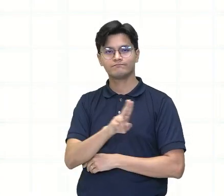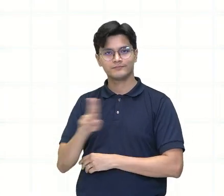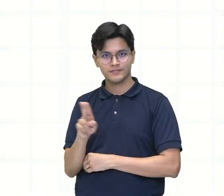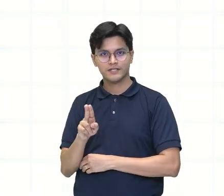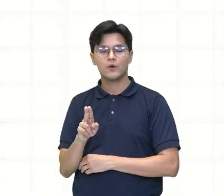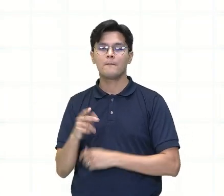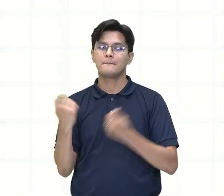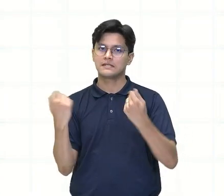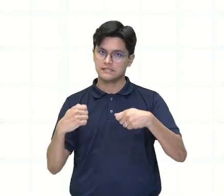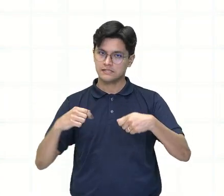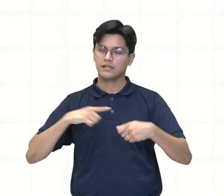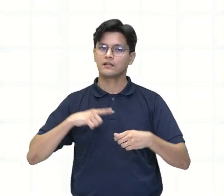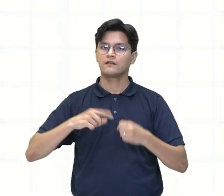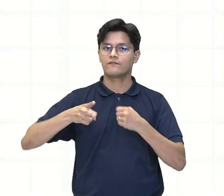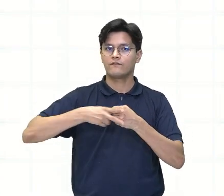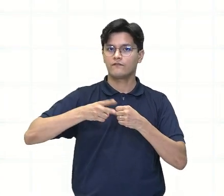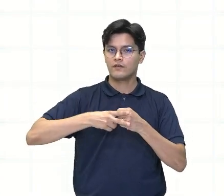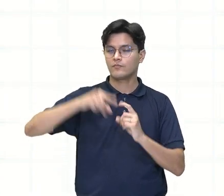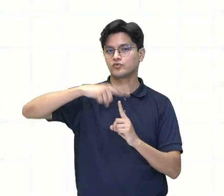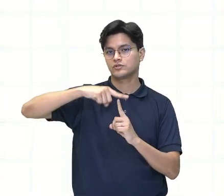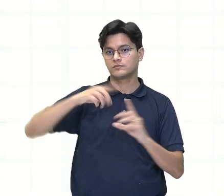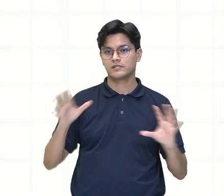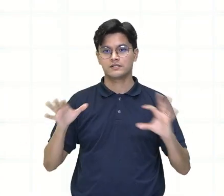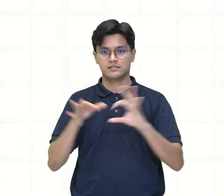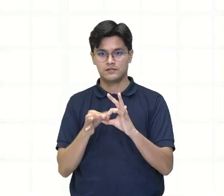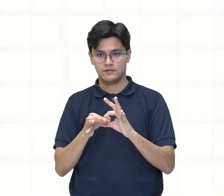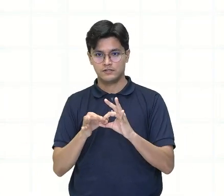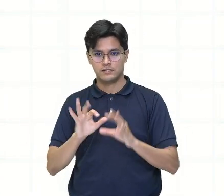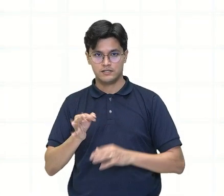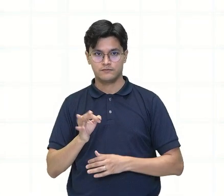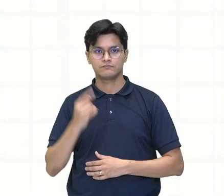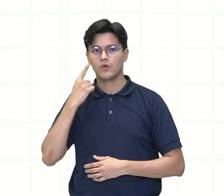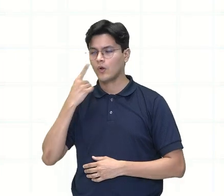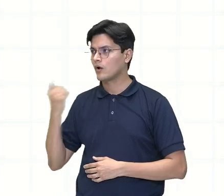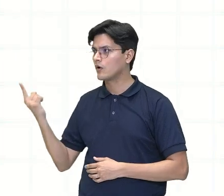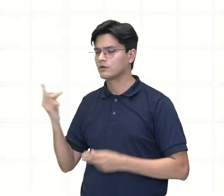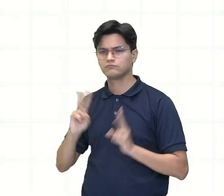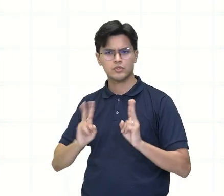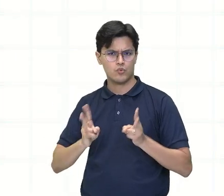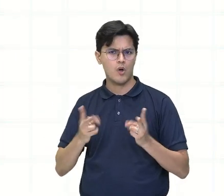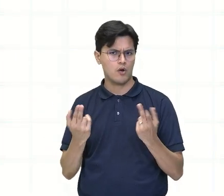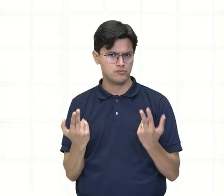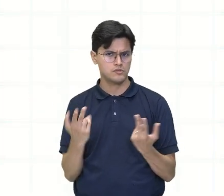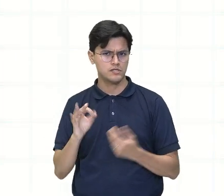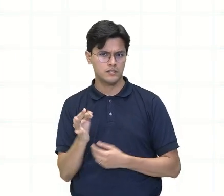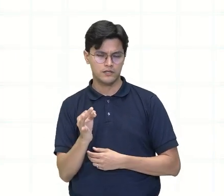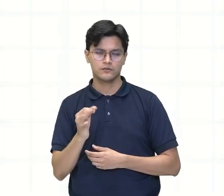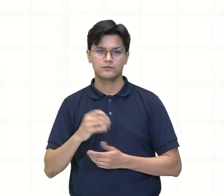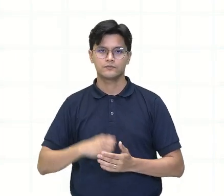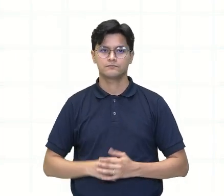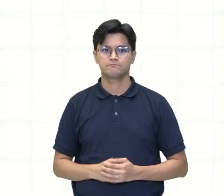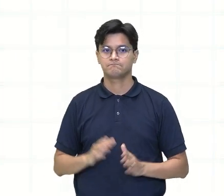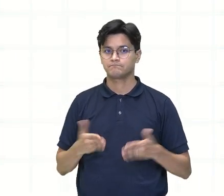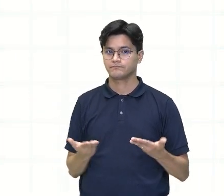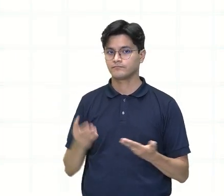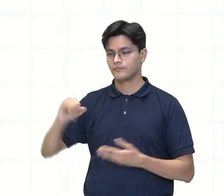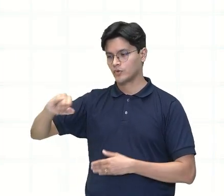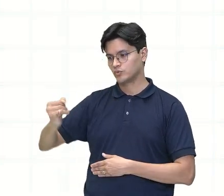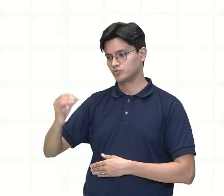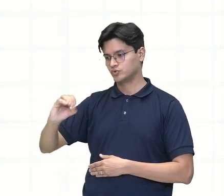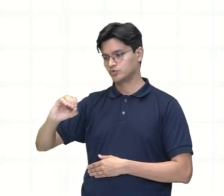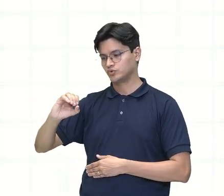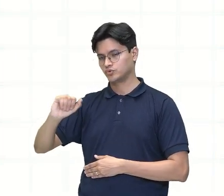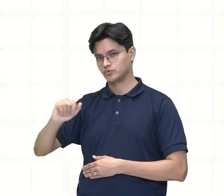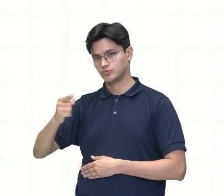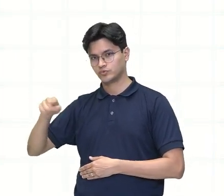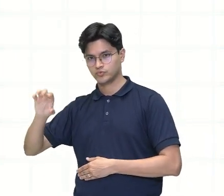coisa. Porque eu observei esse exemplo agora aqui e eu lembrei, tá? Então, João voltou satisfeito. Eu tenho um verbo de ação e um nome,